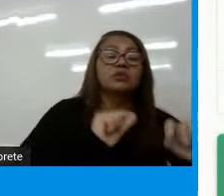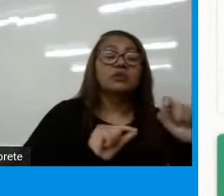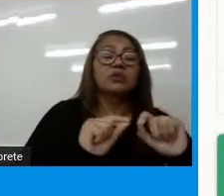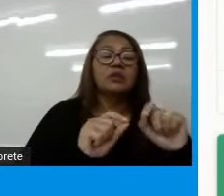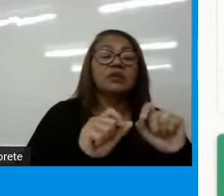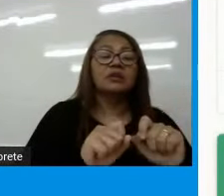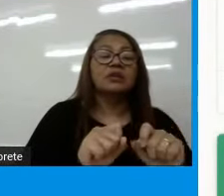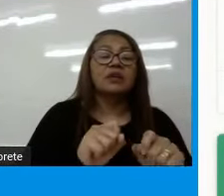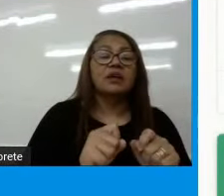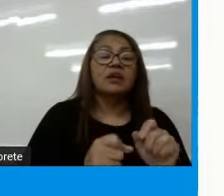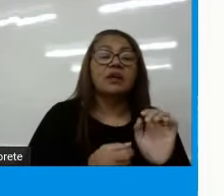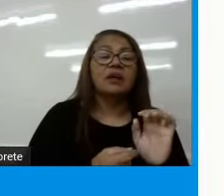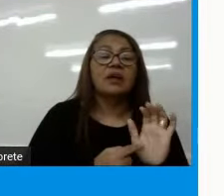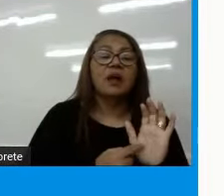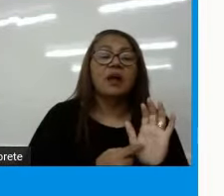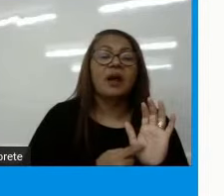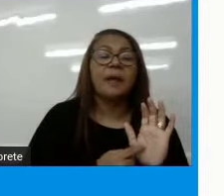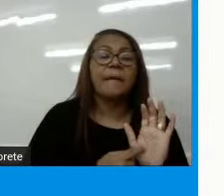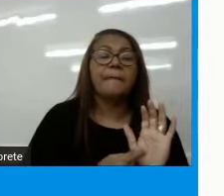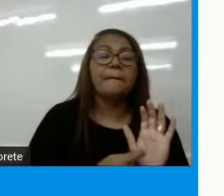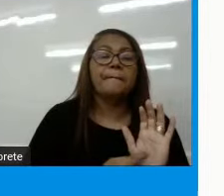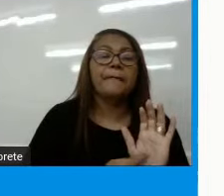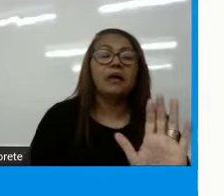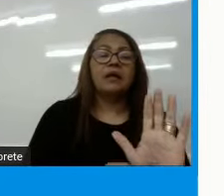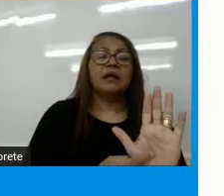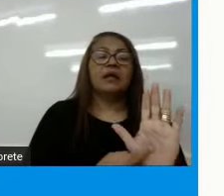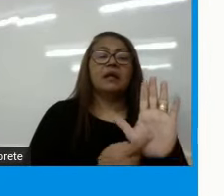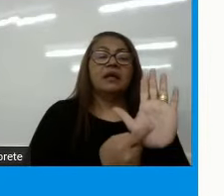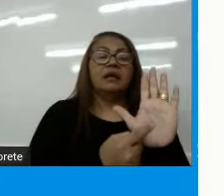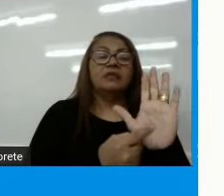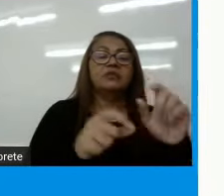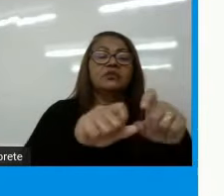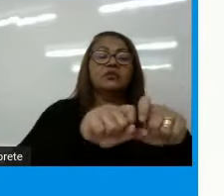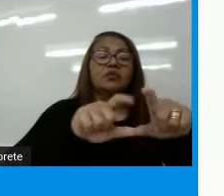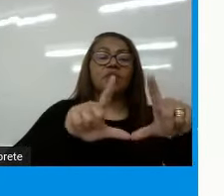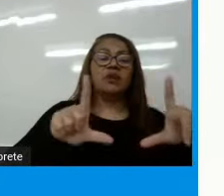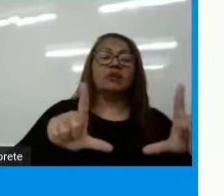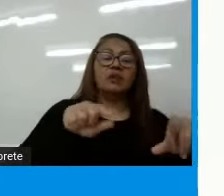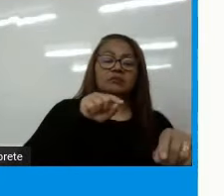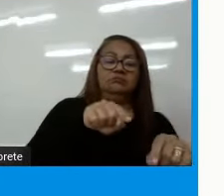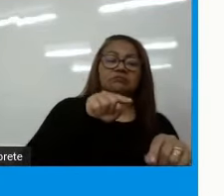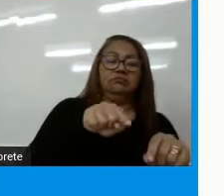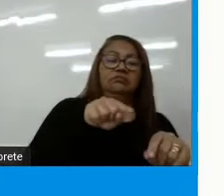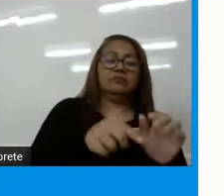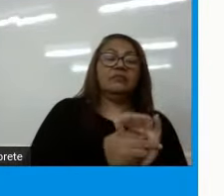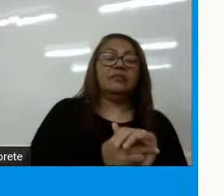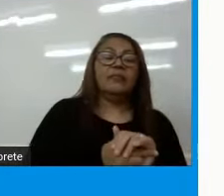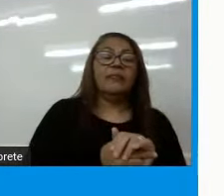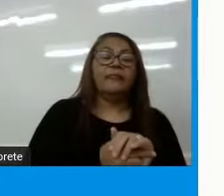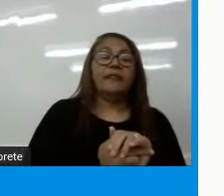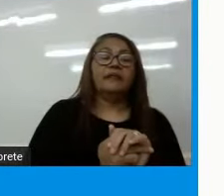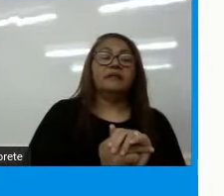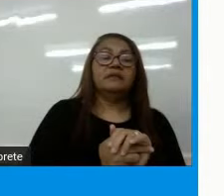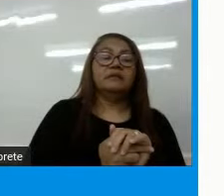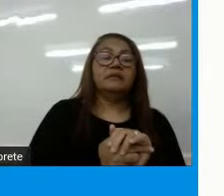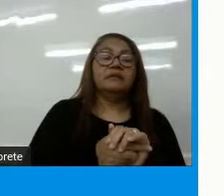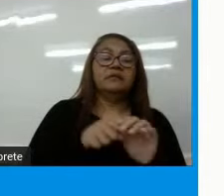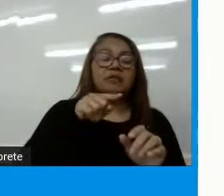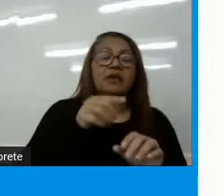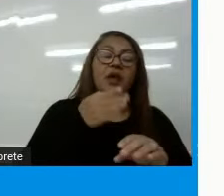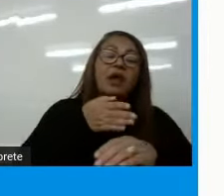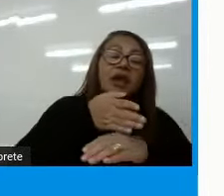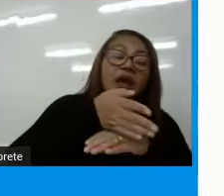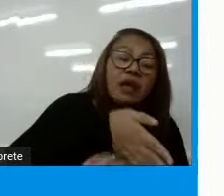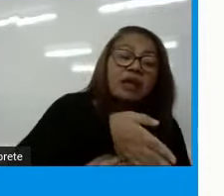tenho 5, né, turmas criadas. Se eu der uma olhadinha dentro de metodologia científica, vocês vão ver, ó, entrei no mural, tá